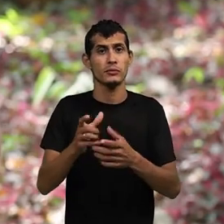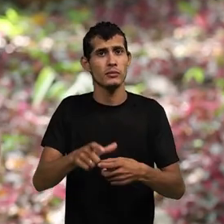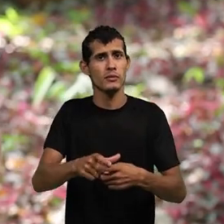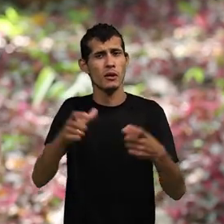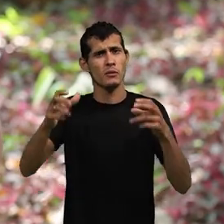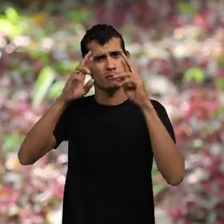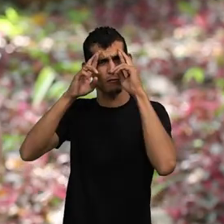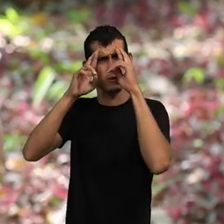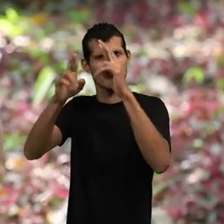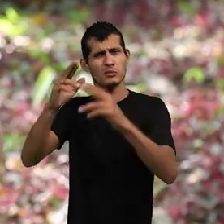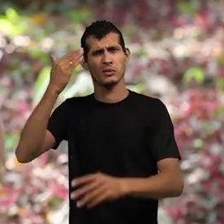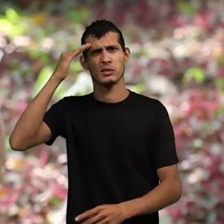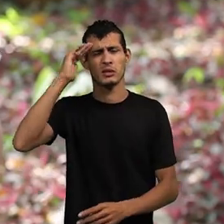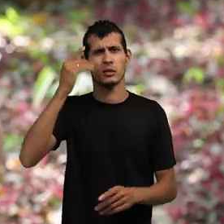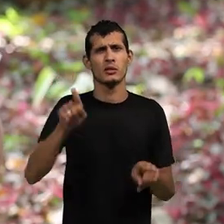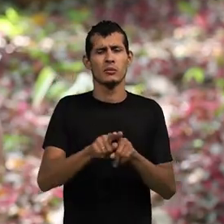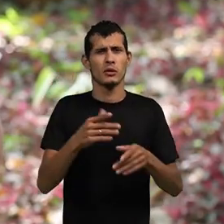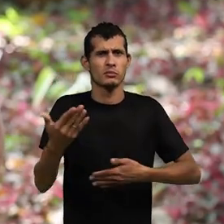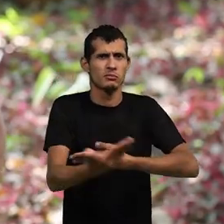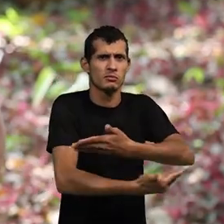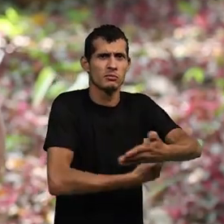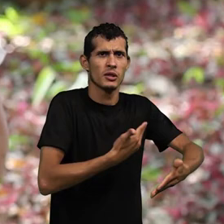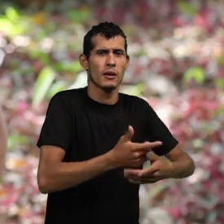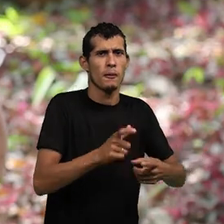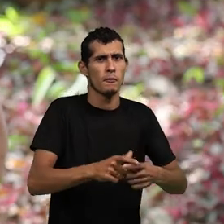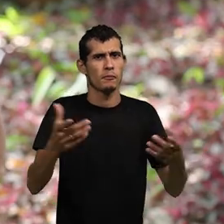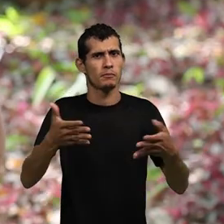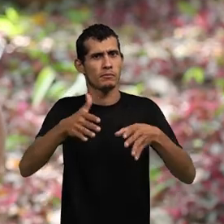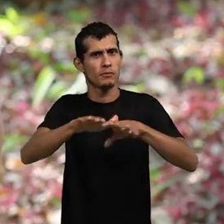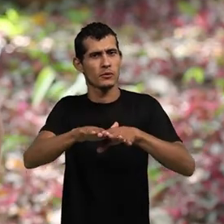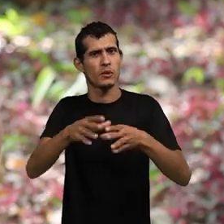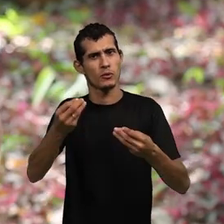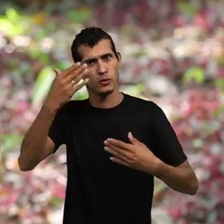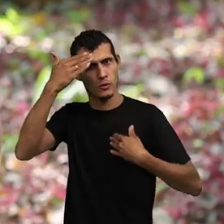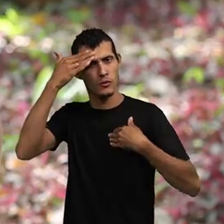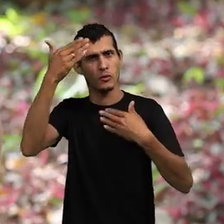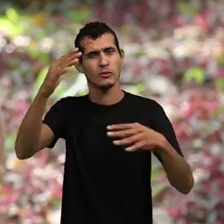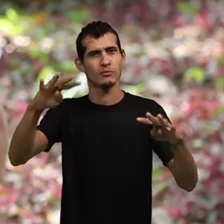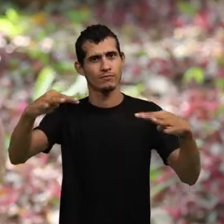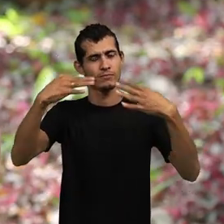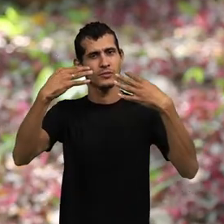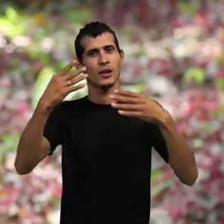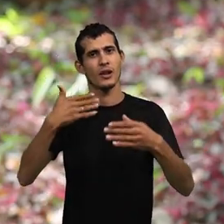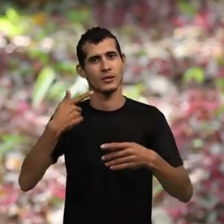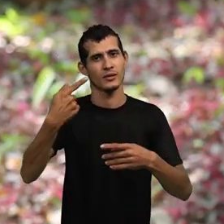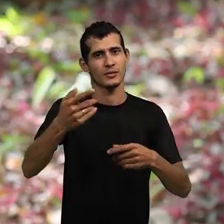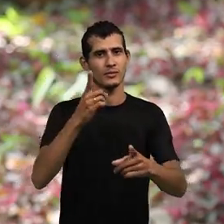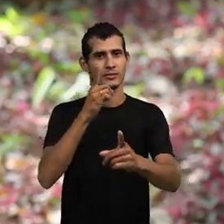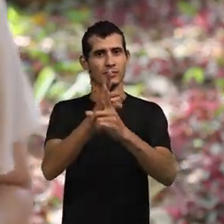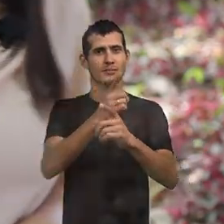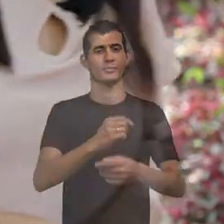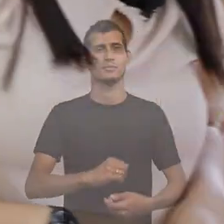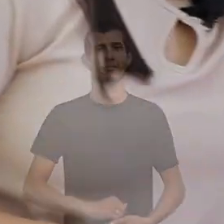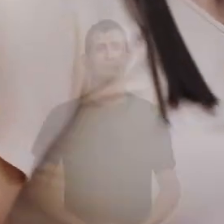maior o respeito, o entendimento e a convivência, maior a inclusão. Muito obrigada por nos assistir e até a próxima.